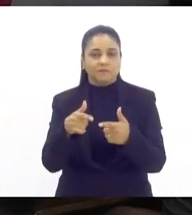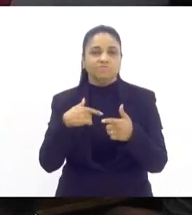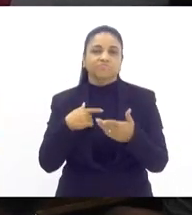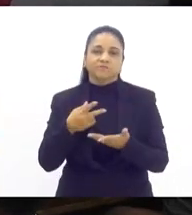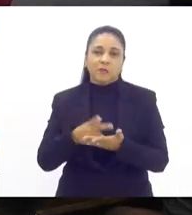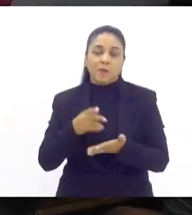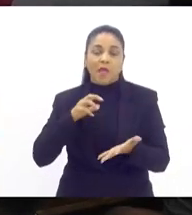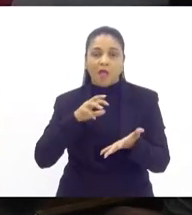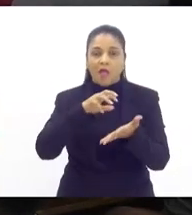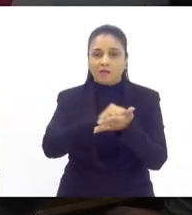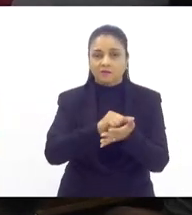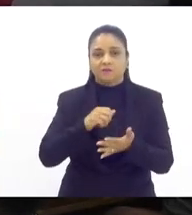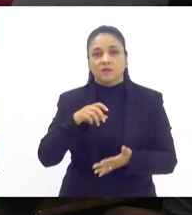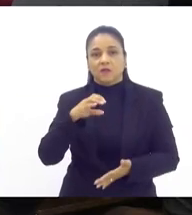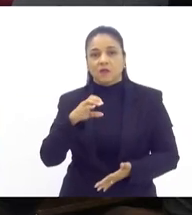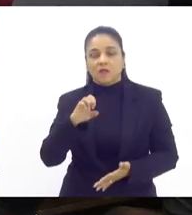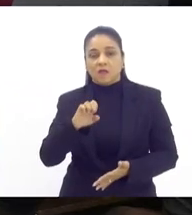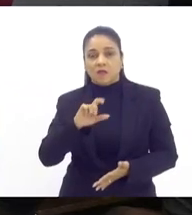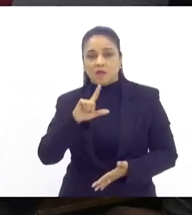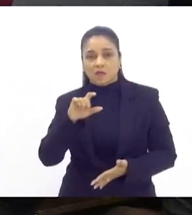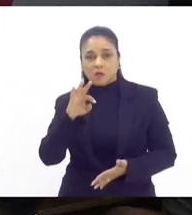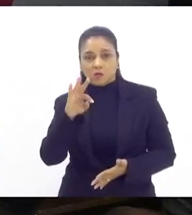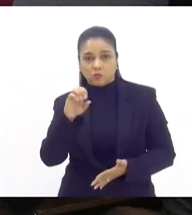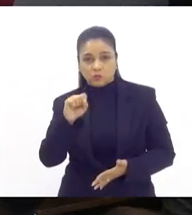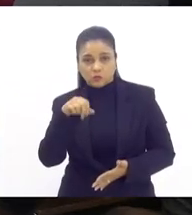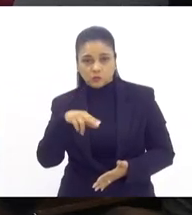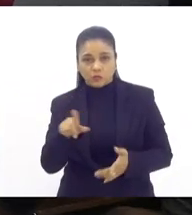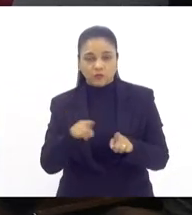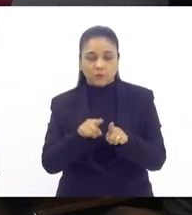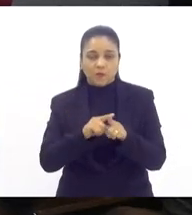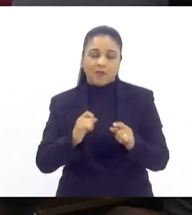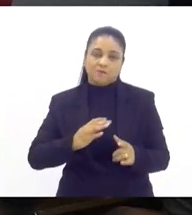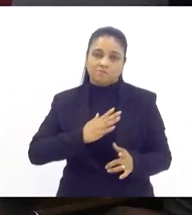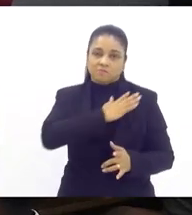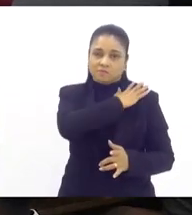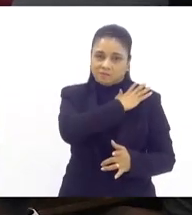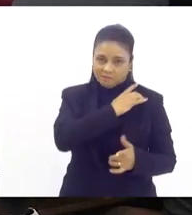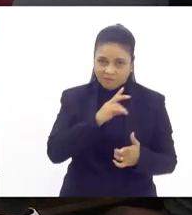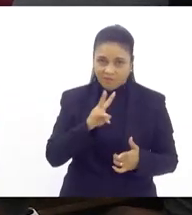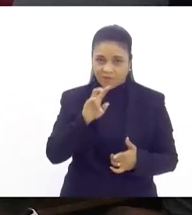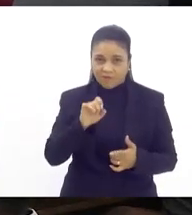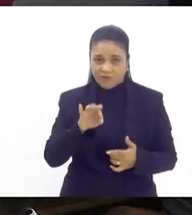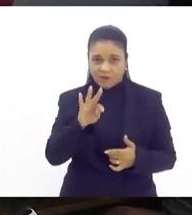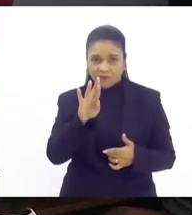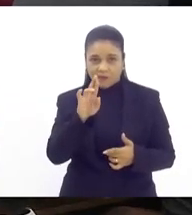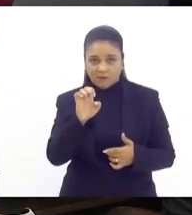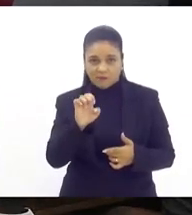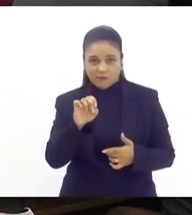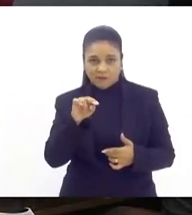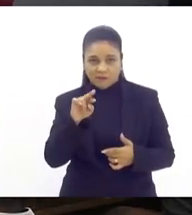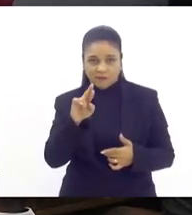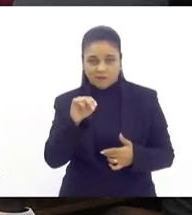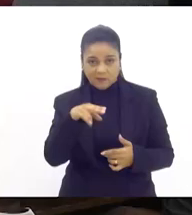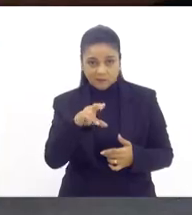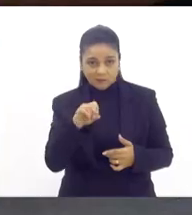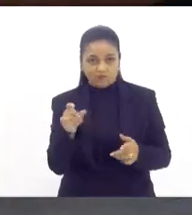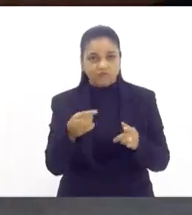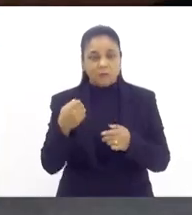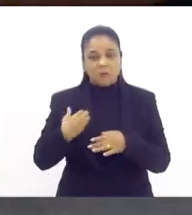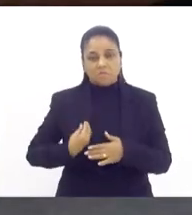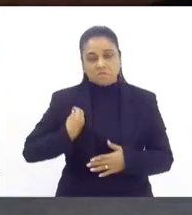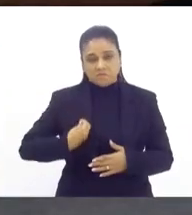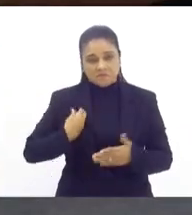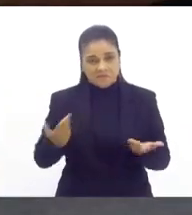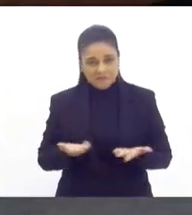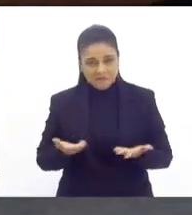Elson da Silva Mateus da Brigada de veteranos nos prestigiando nessa audiência da